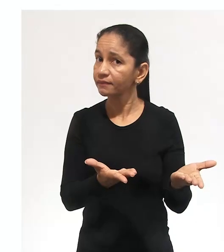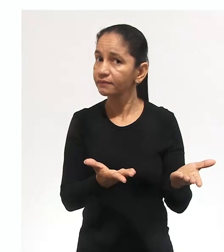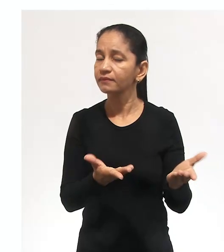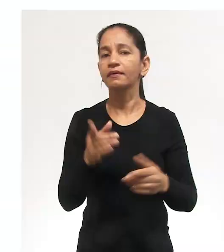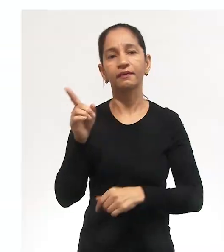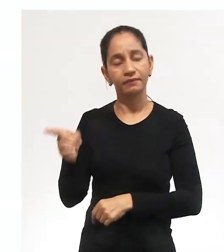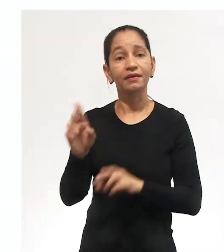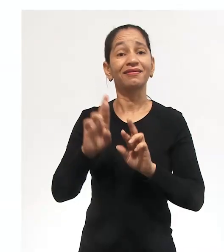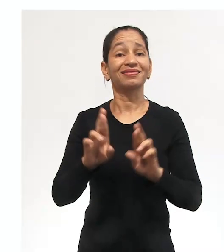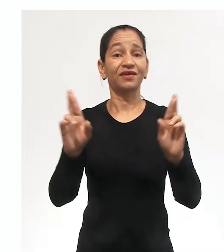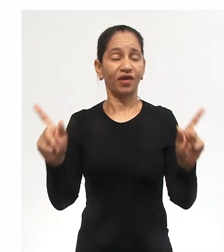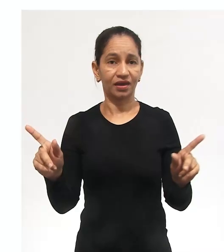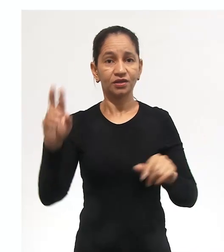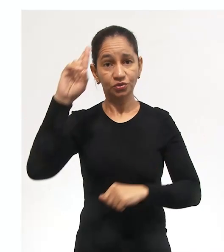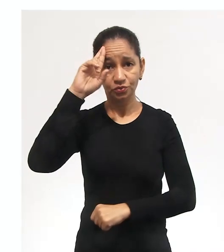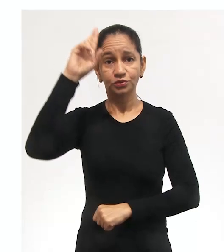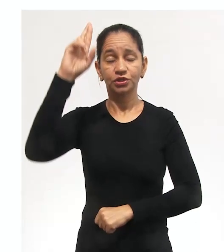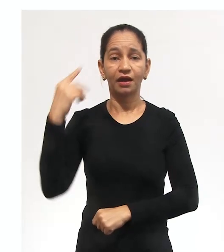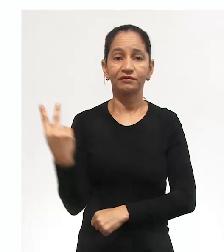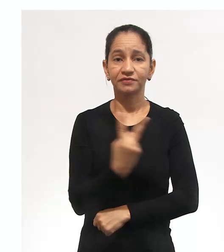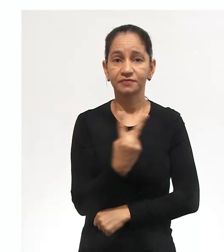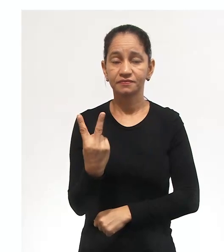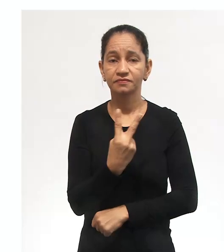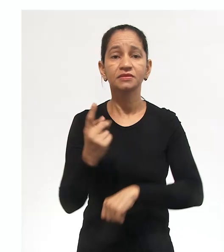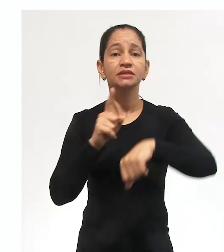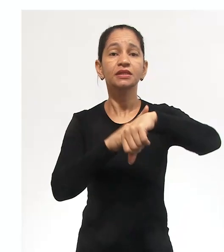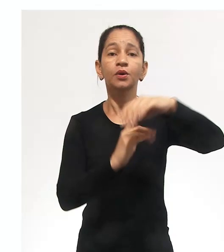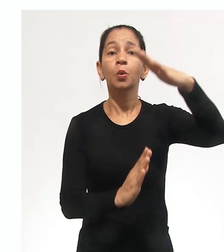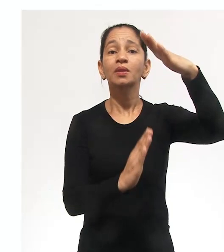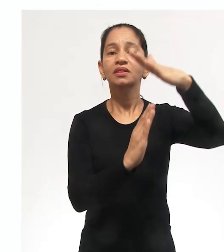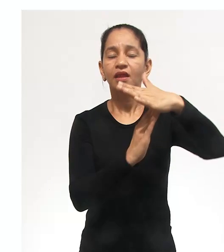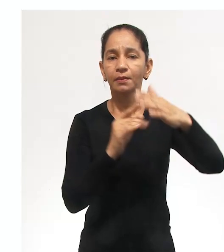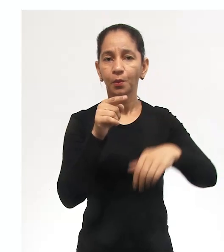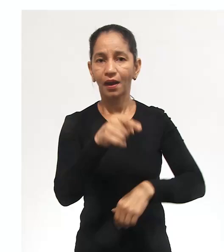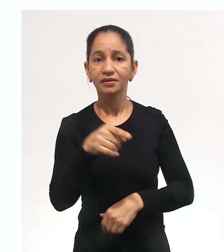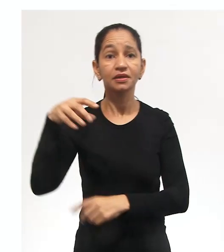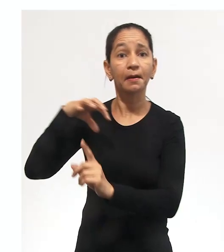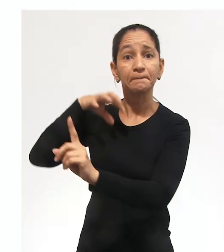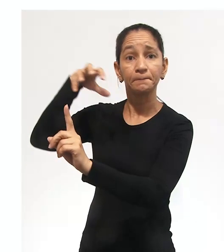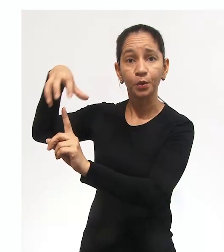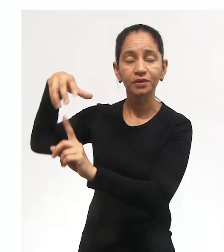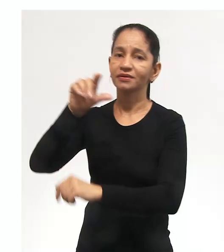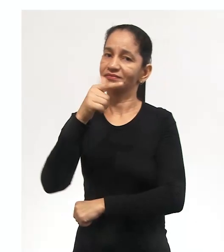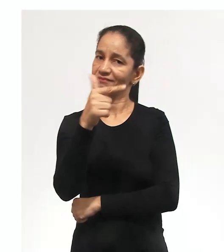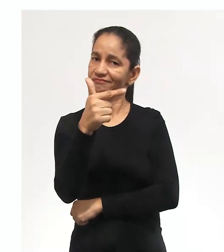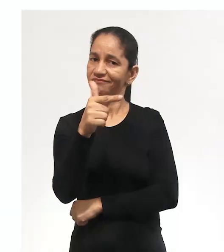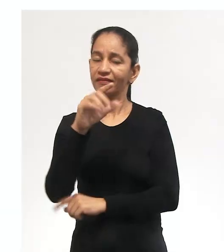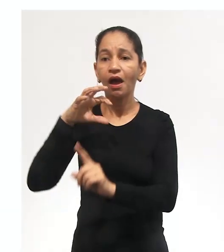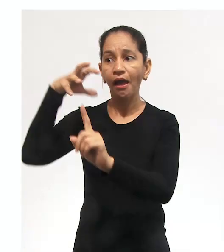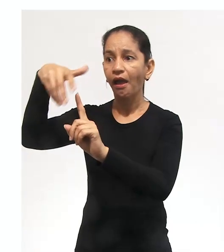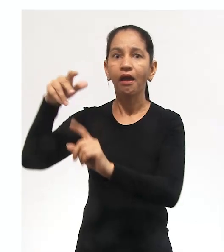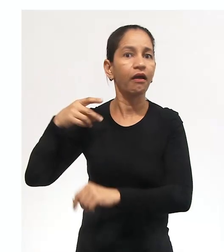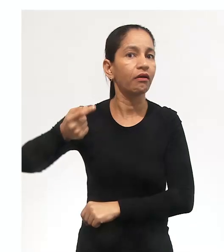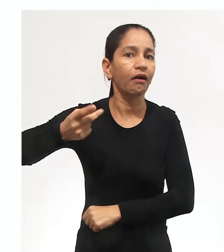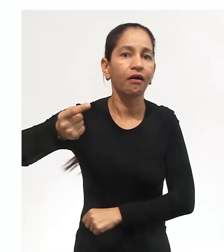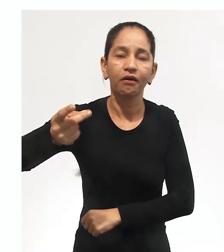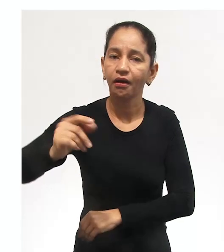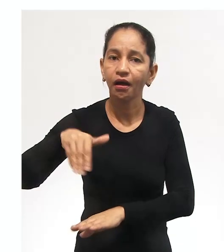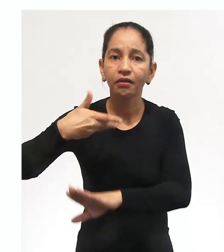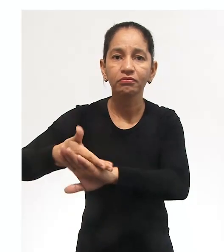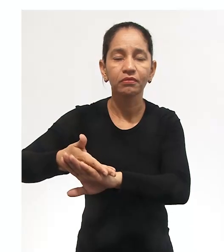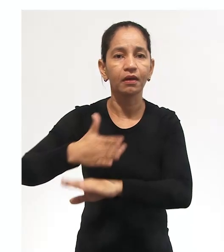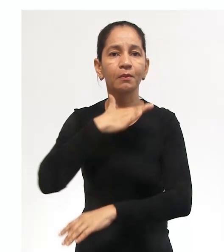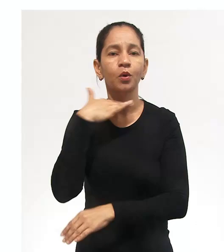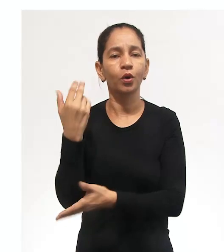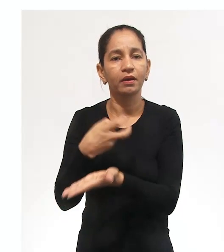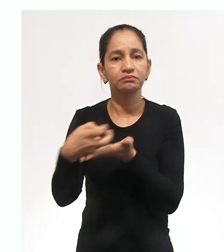chefe de governo, ele possui o quê? Uma temporalidade. Né? Lá na monarquia não tem isso, né? O cidadão é rei, aí tem uma sucessão,